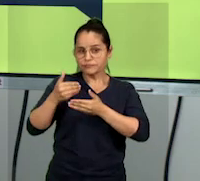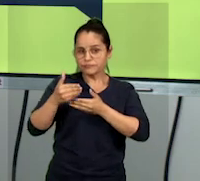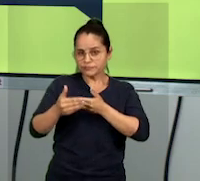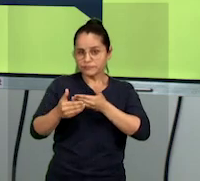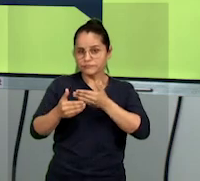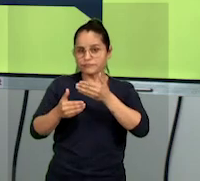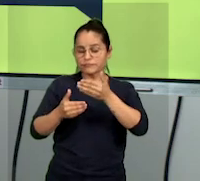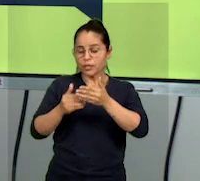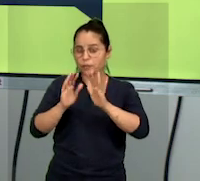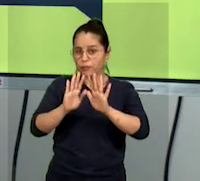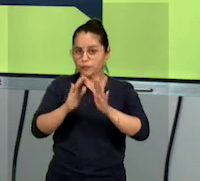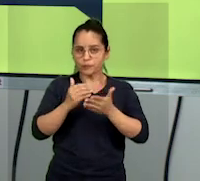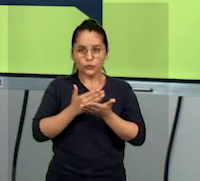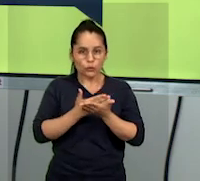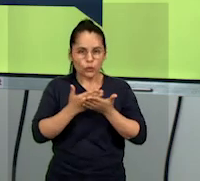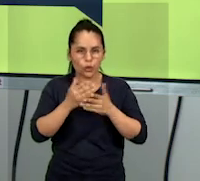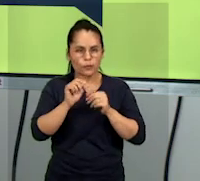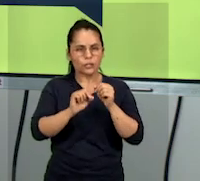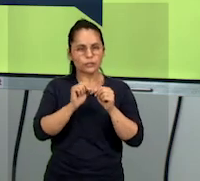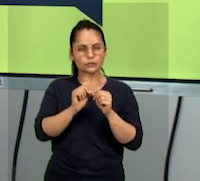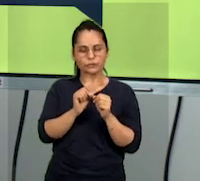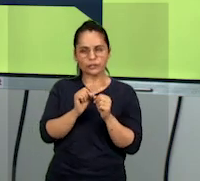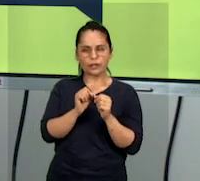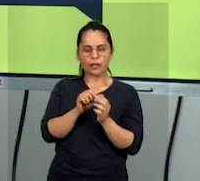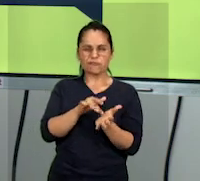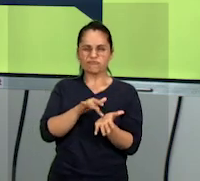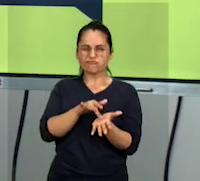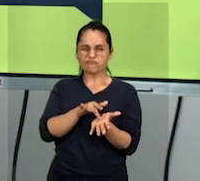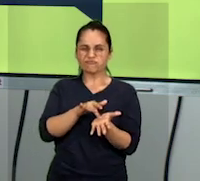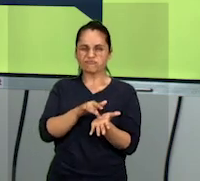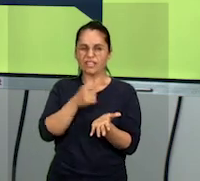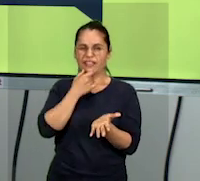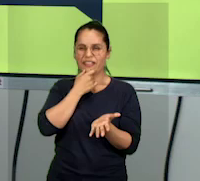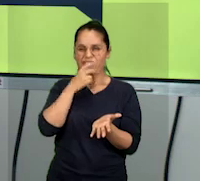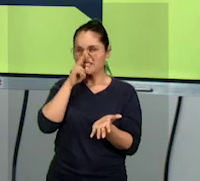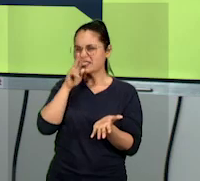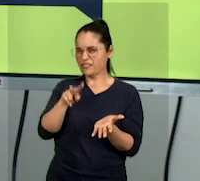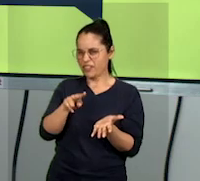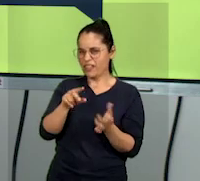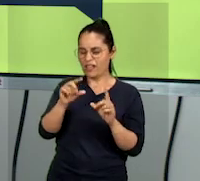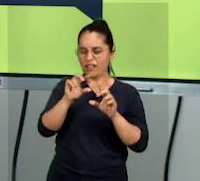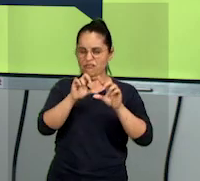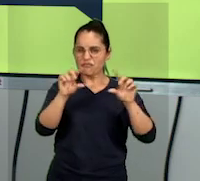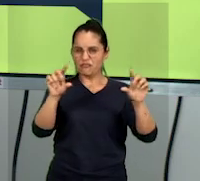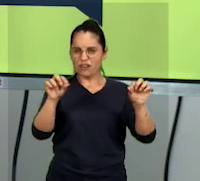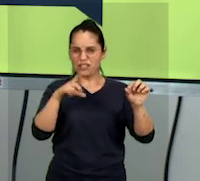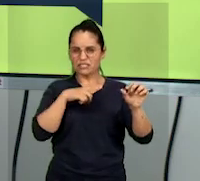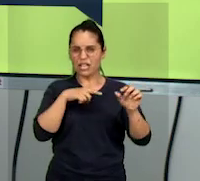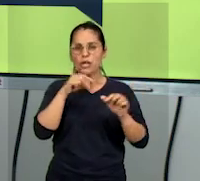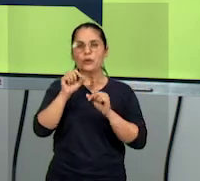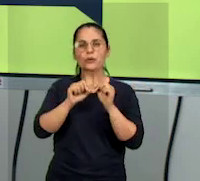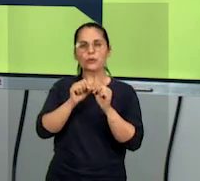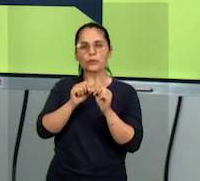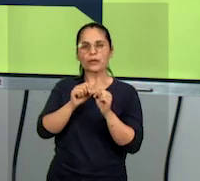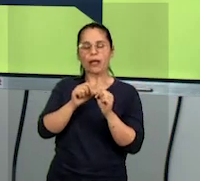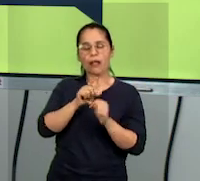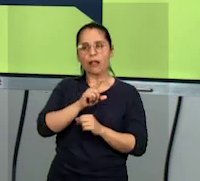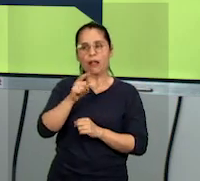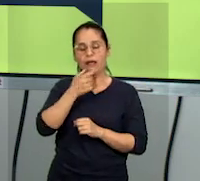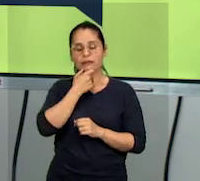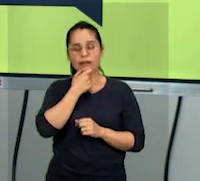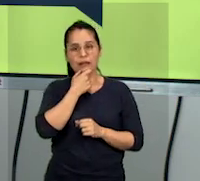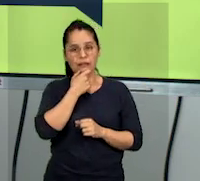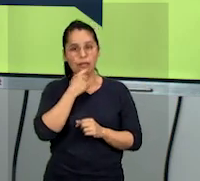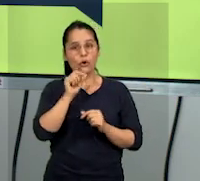Inicialmente, a abolição foi para inglês ver. Você já viram essa expressão, para inglês ver? Era literalmente isso. Porque